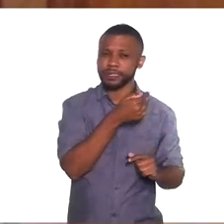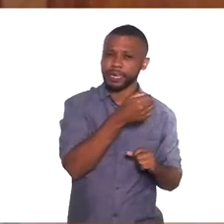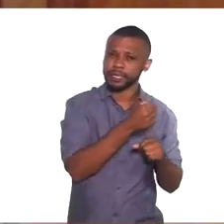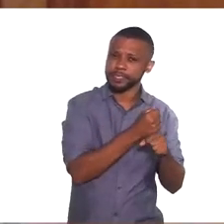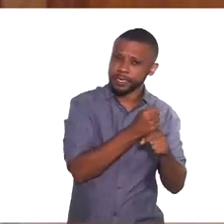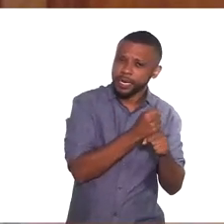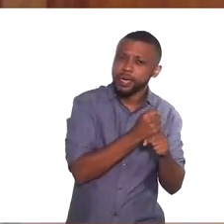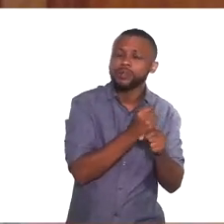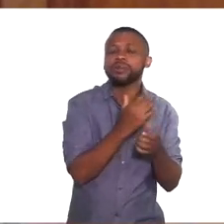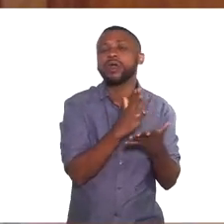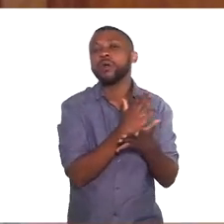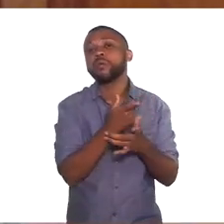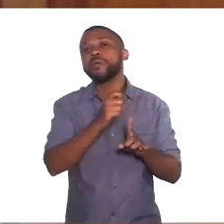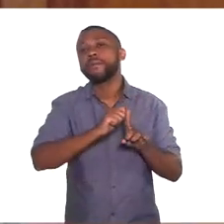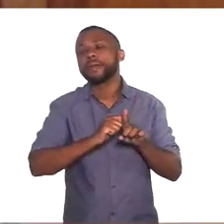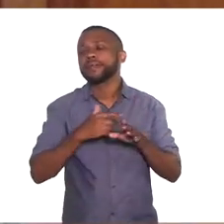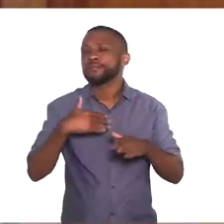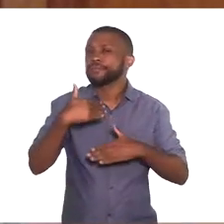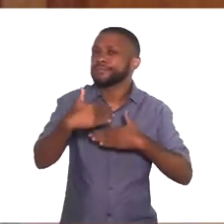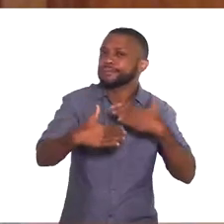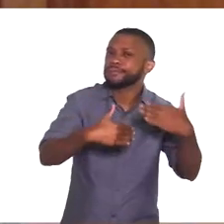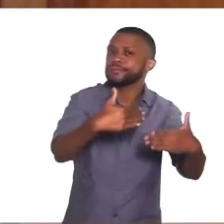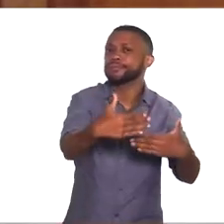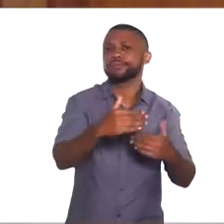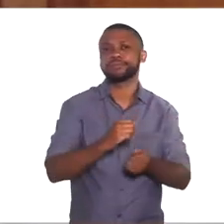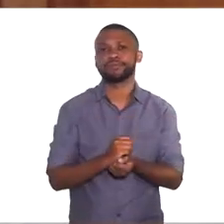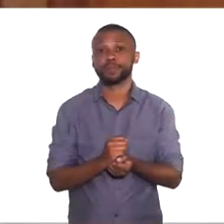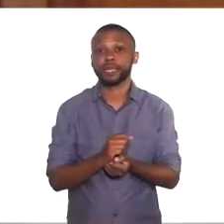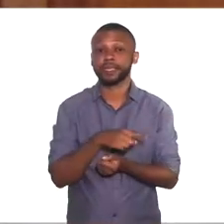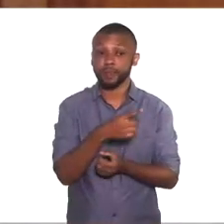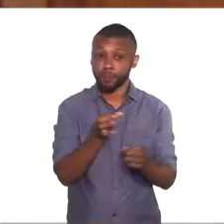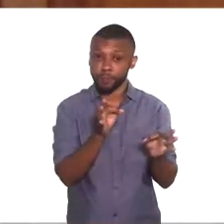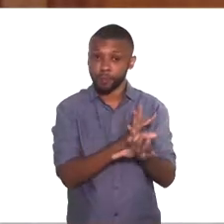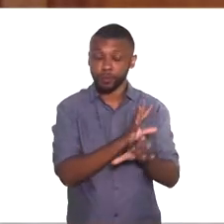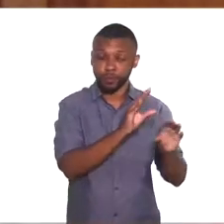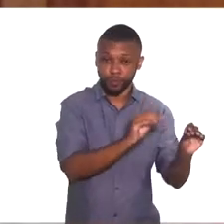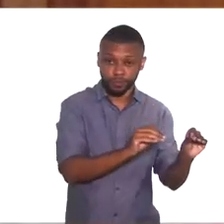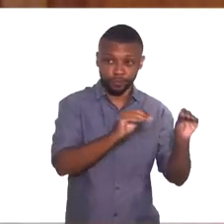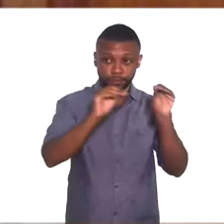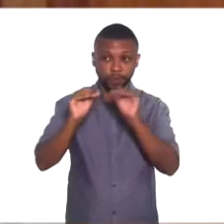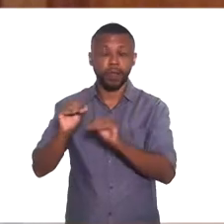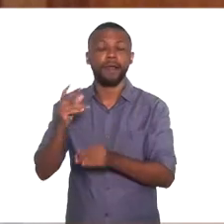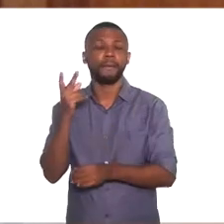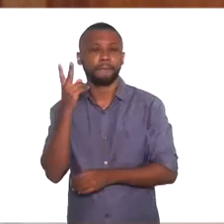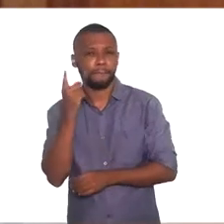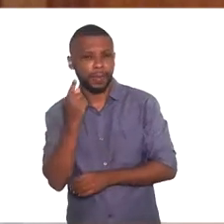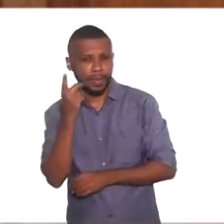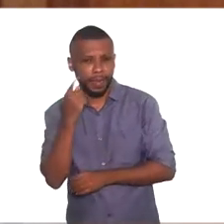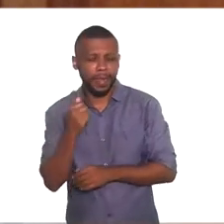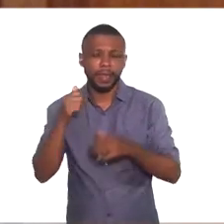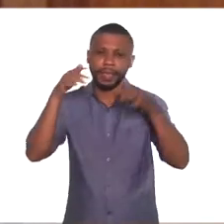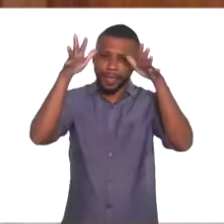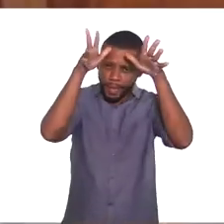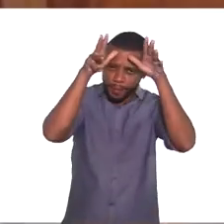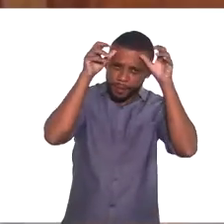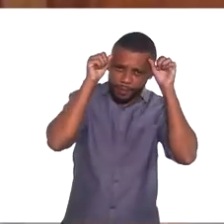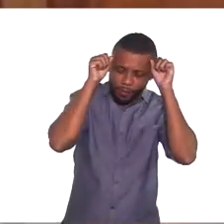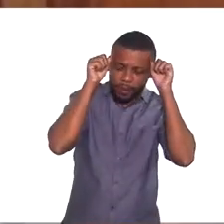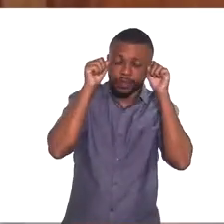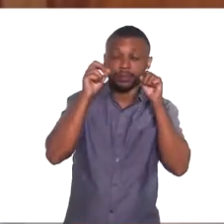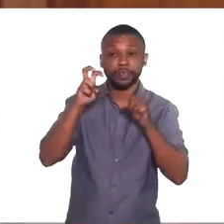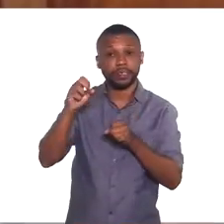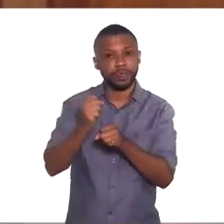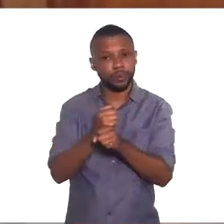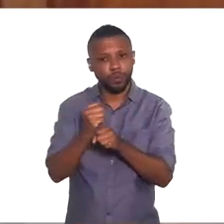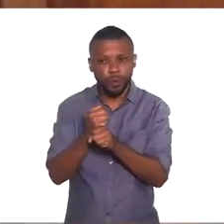isso que ele pouco mais de sete anos sete meses né eu Preto depois dali fui transferido para Belém do Pará para